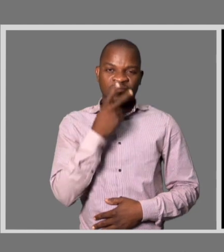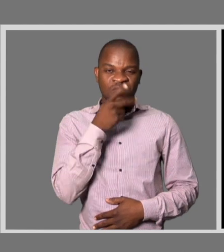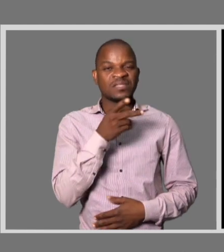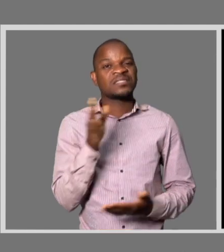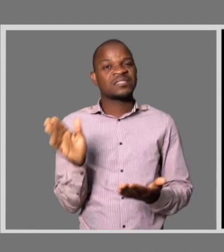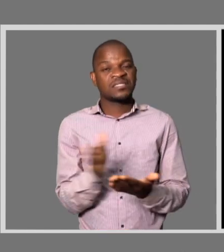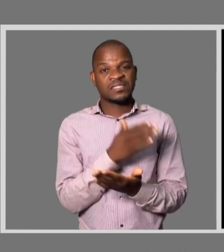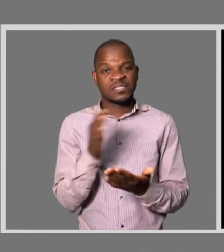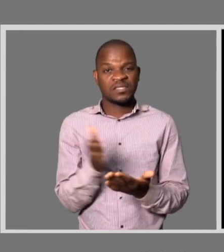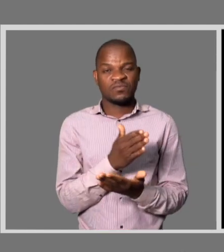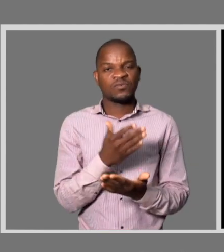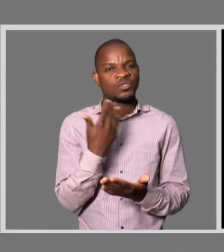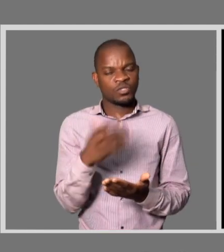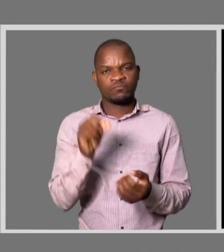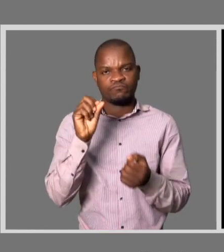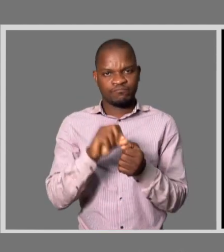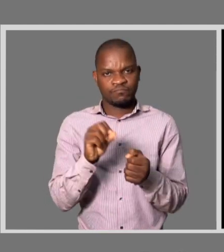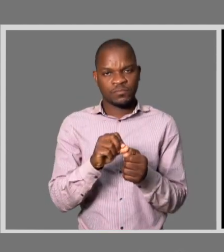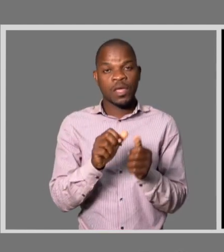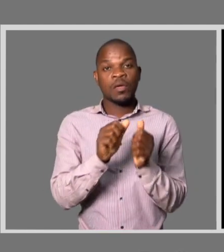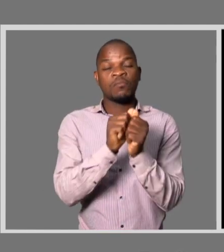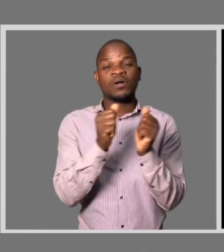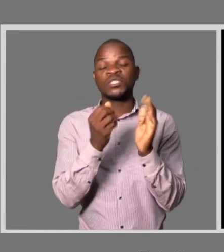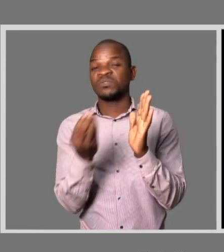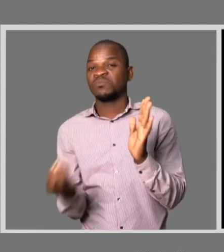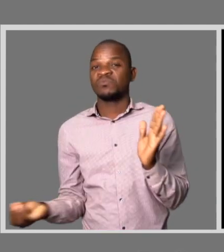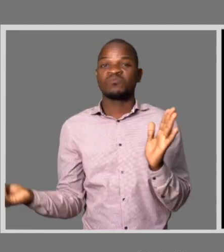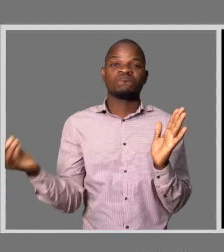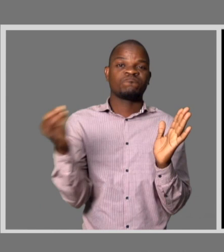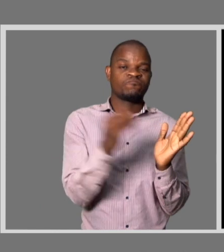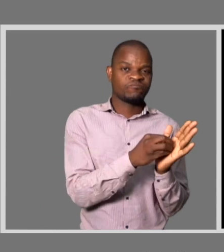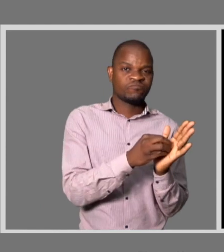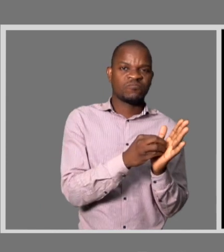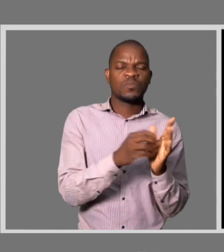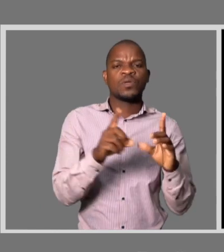feito na perspectiva de linguagem